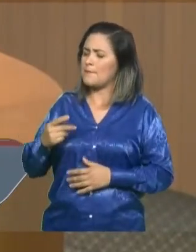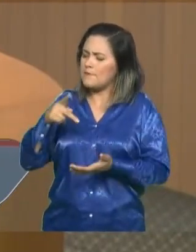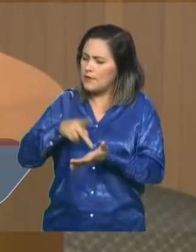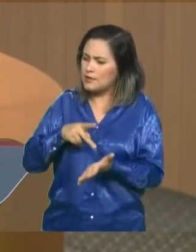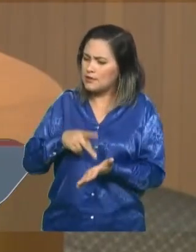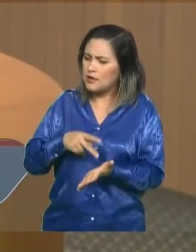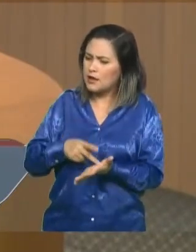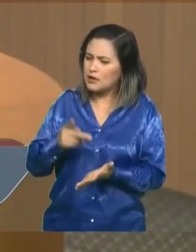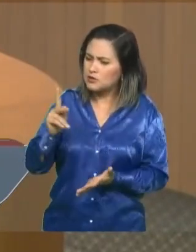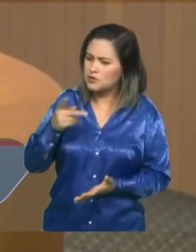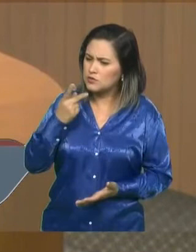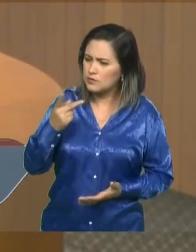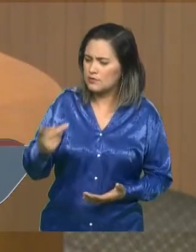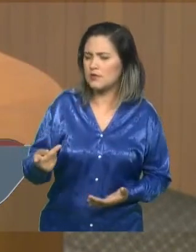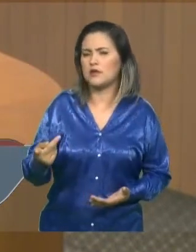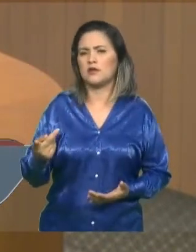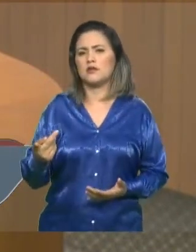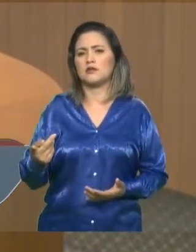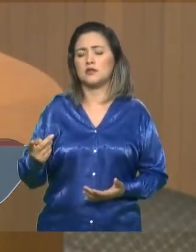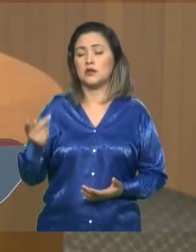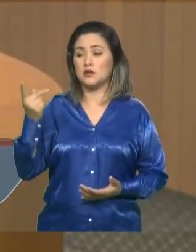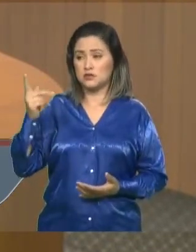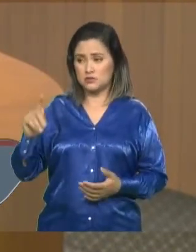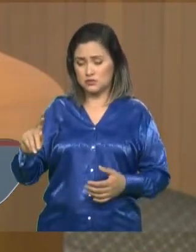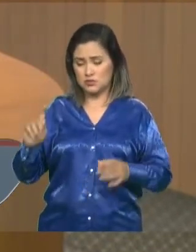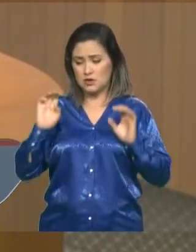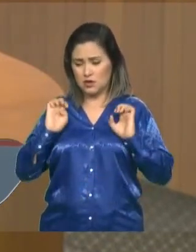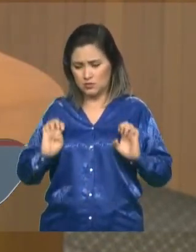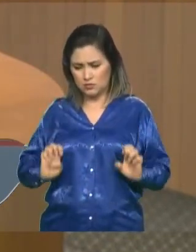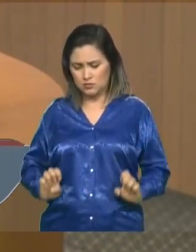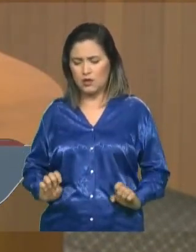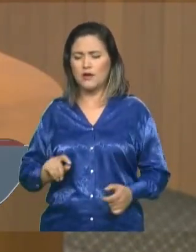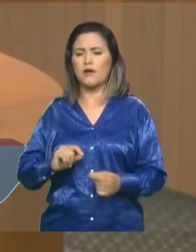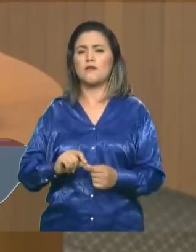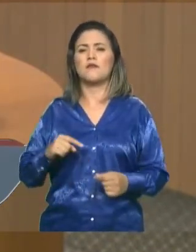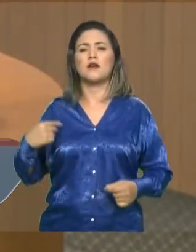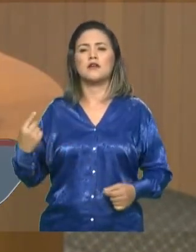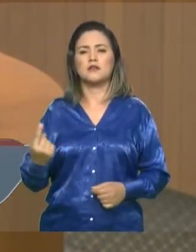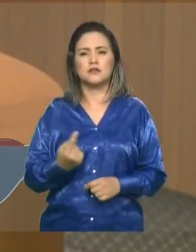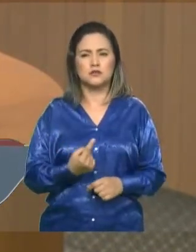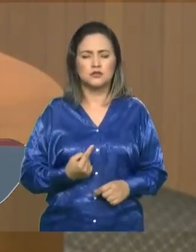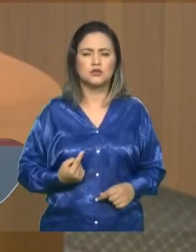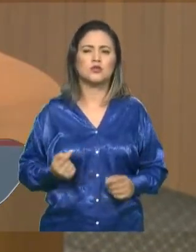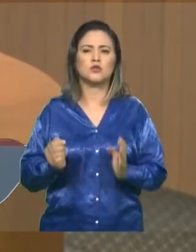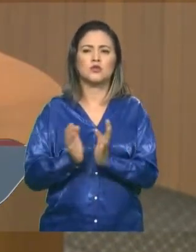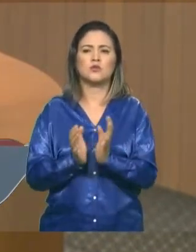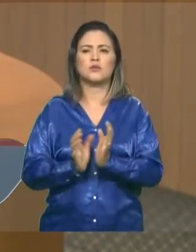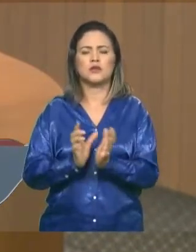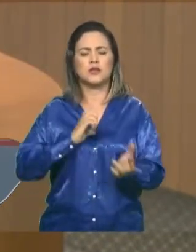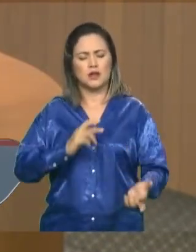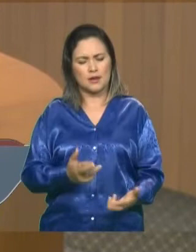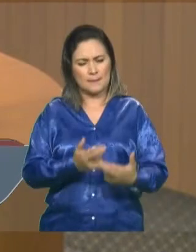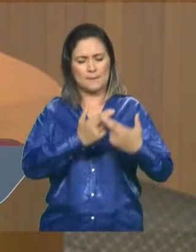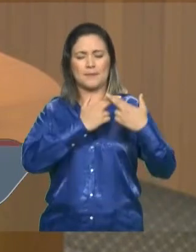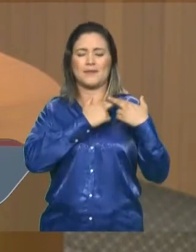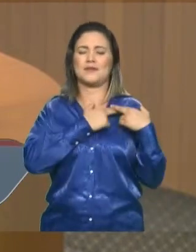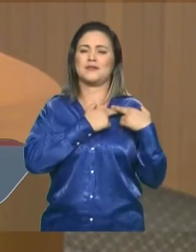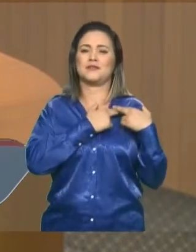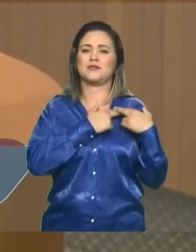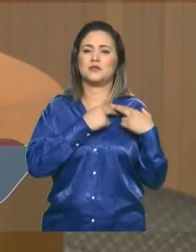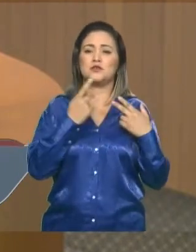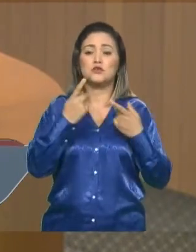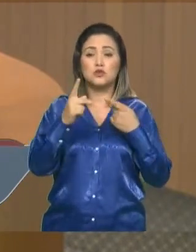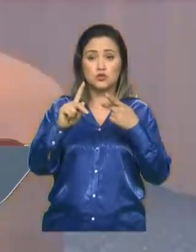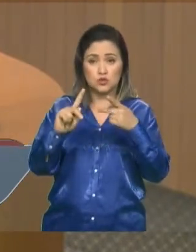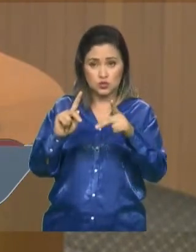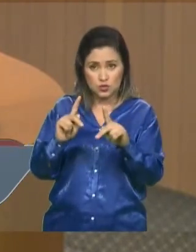esta posição traz ao nosso partido uma responsabilidade, não só uma vontade sua, mas uma vontade nossa